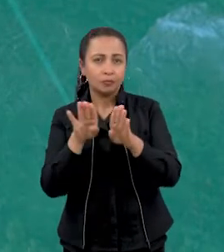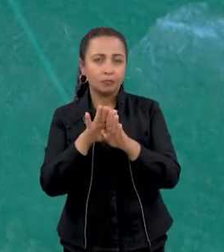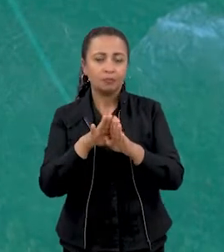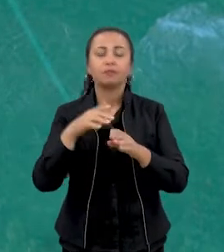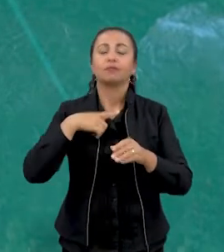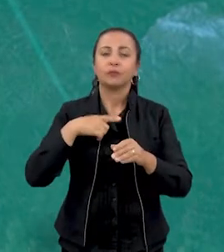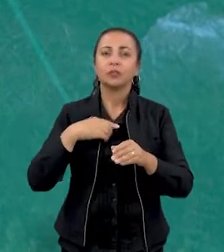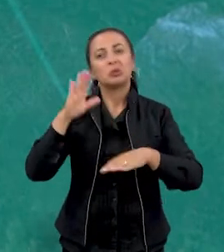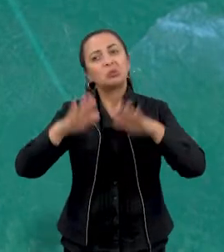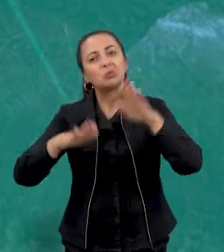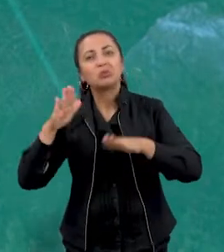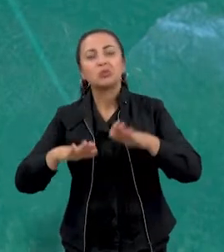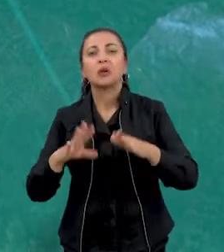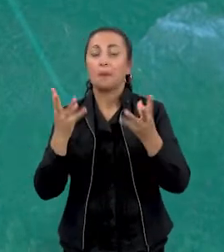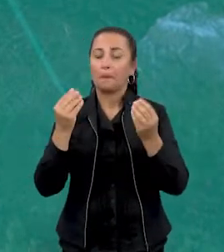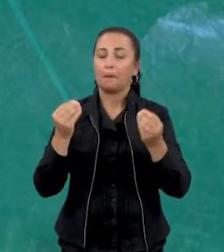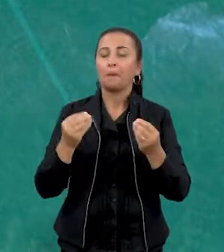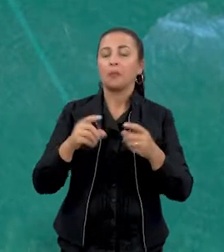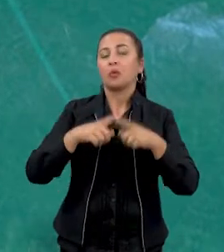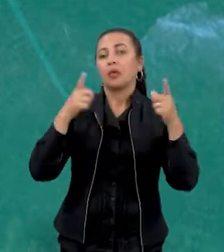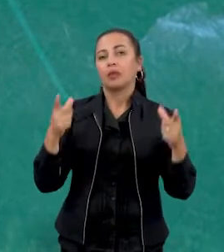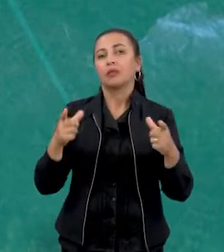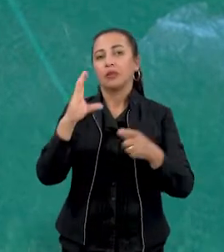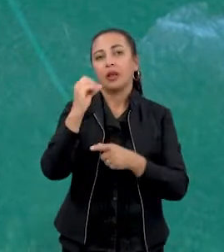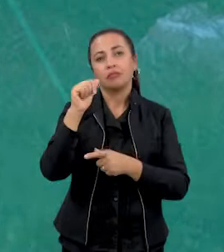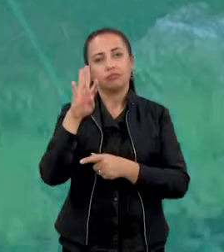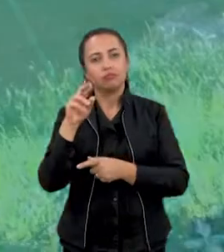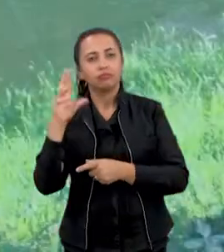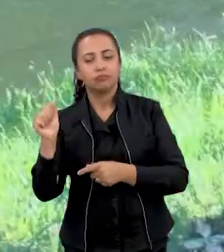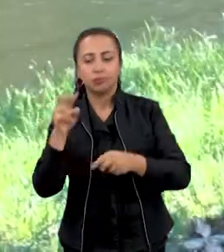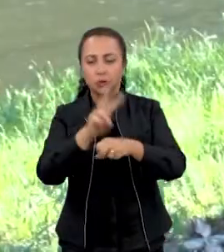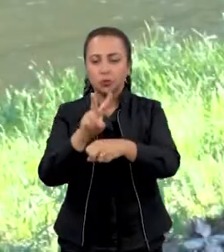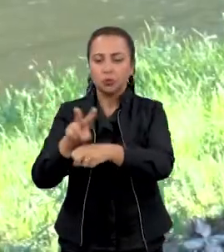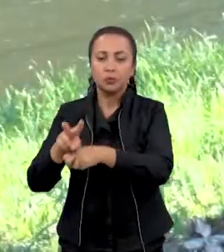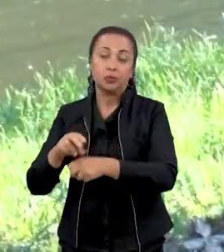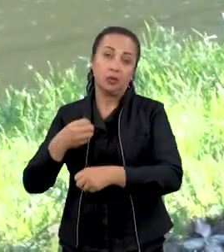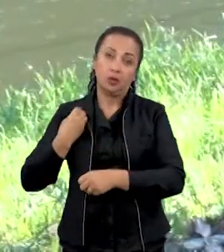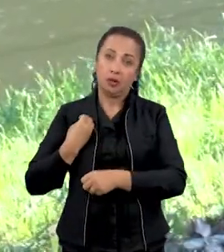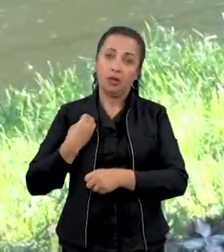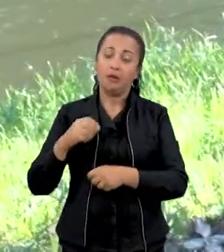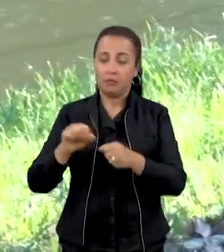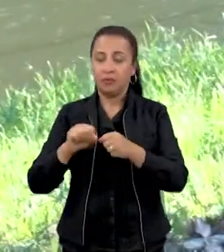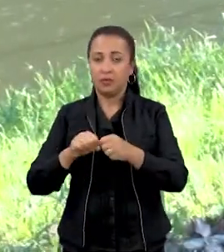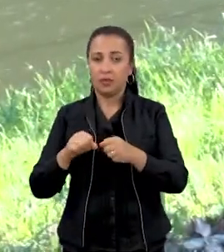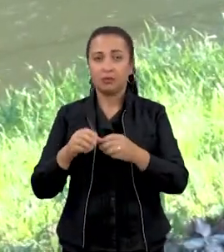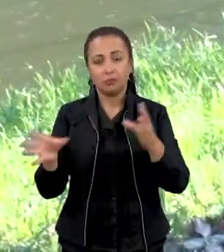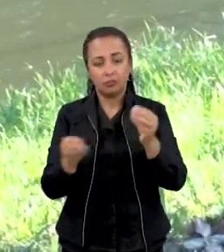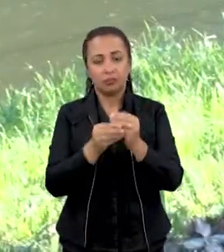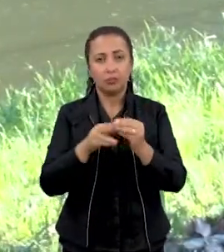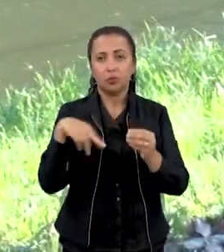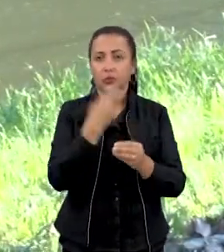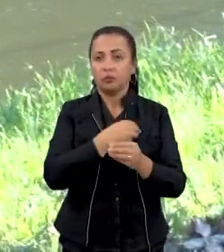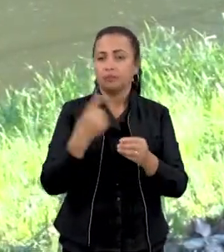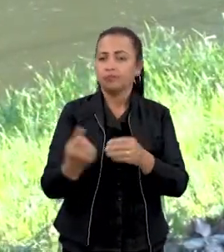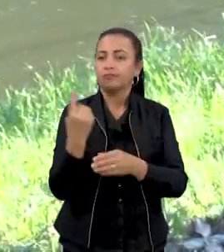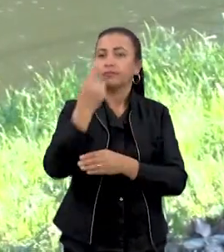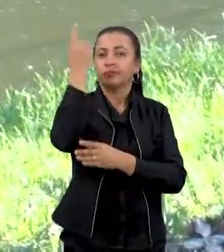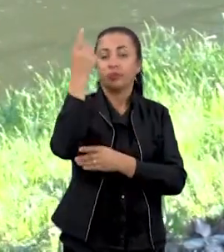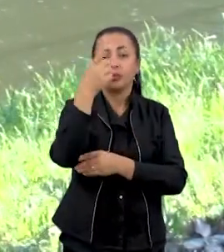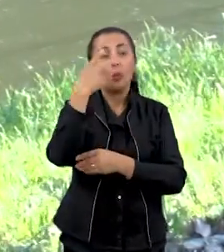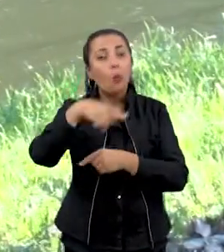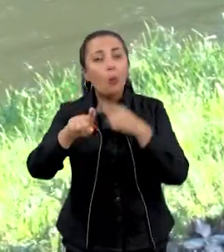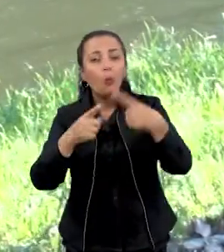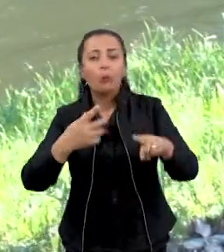há uma variação muito grande nessas cabrucas. Nesse monitoramento que nós estamos fazendo de incremento, nós